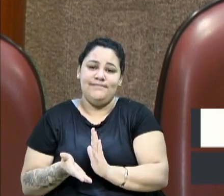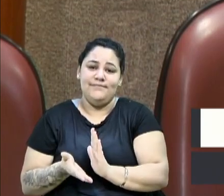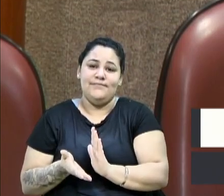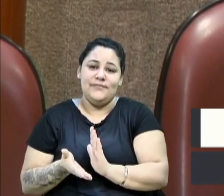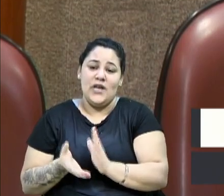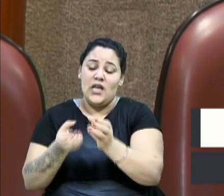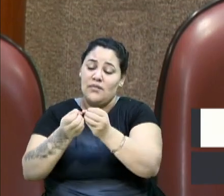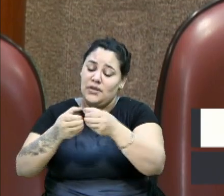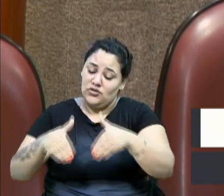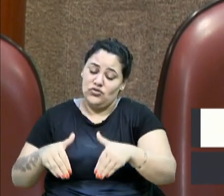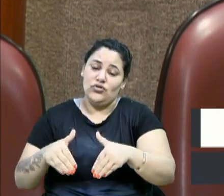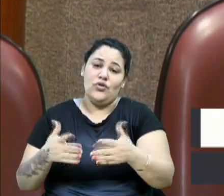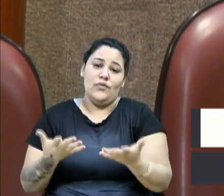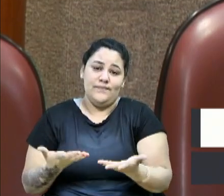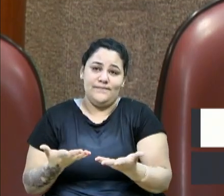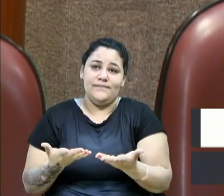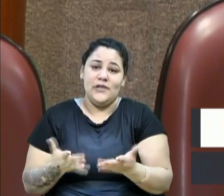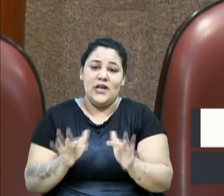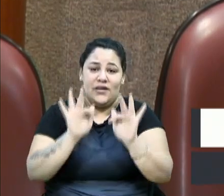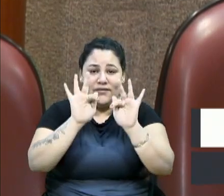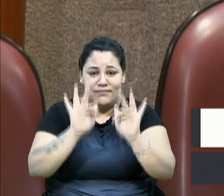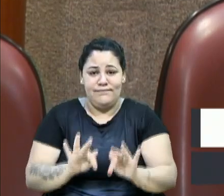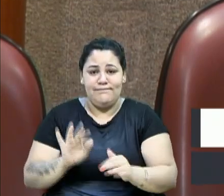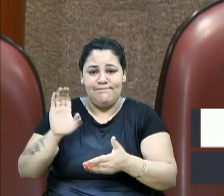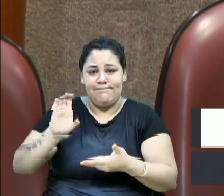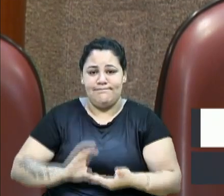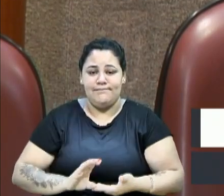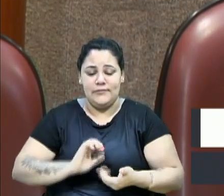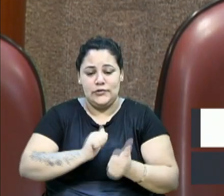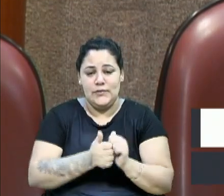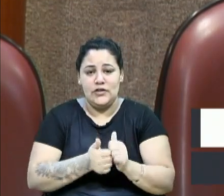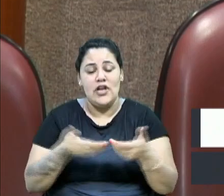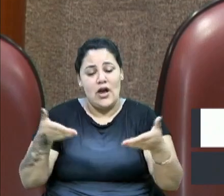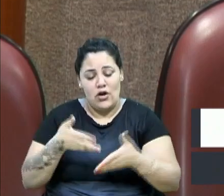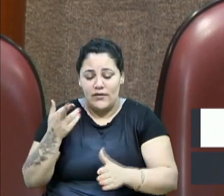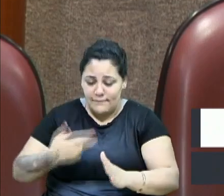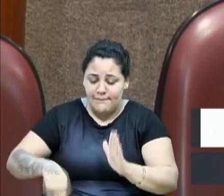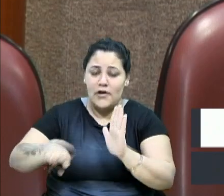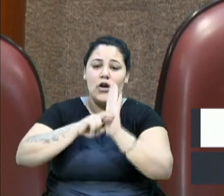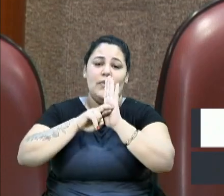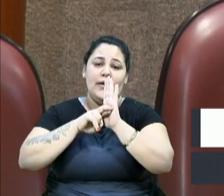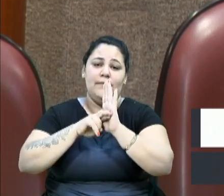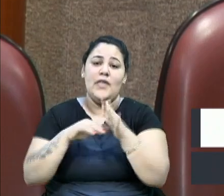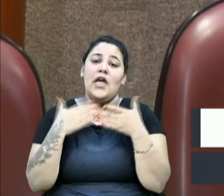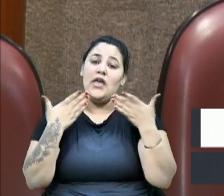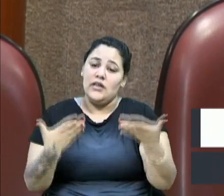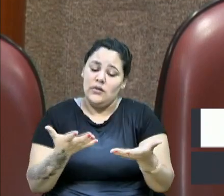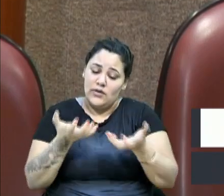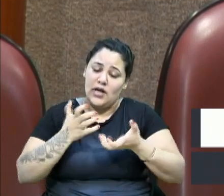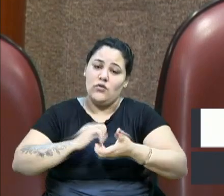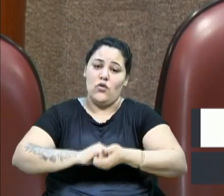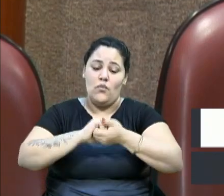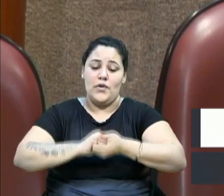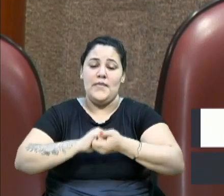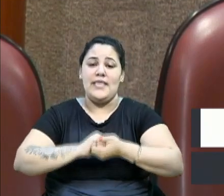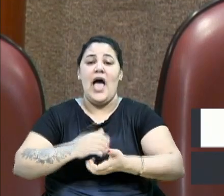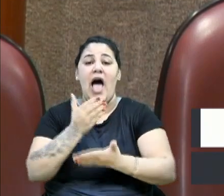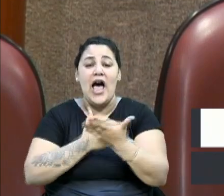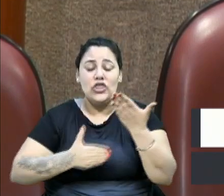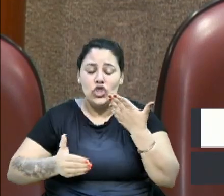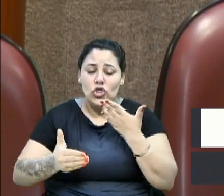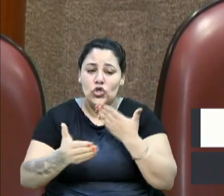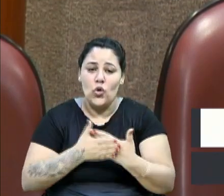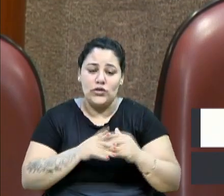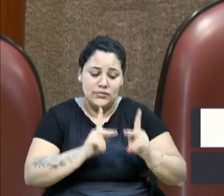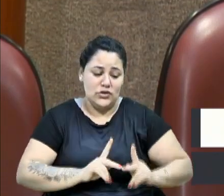selou o fim do fiesport agora vem nessa recuperação Então o senhor presidente cumprimentar aqui a todos os que